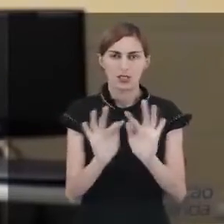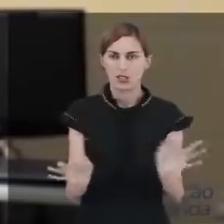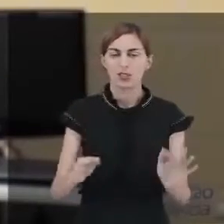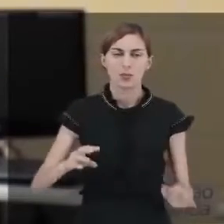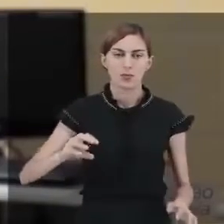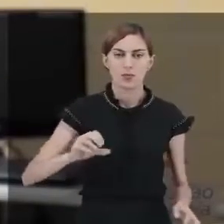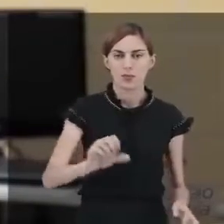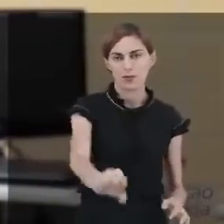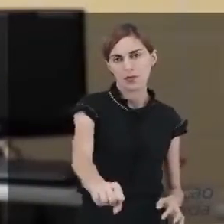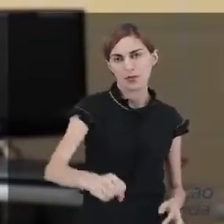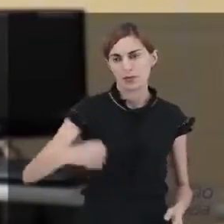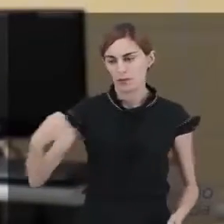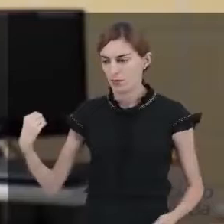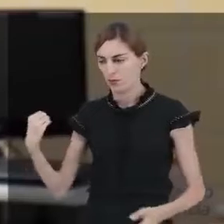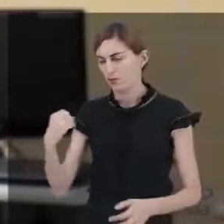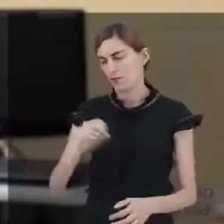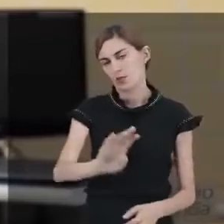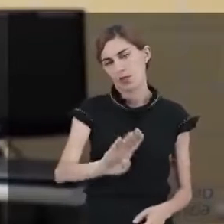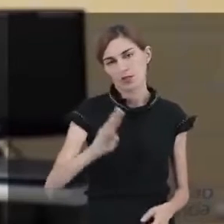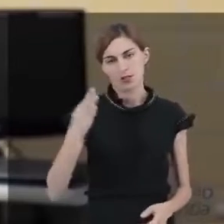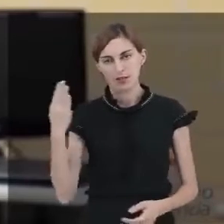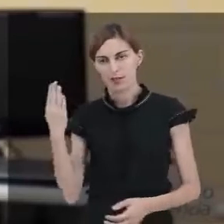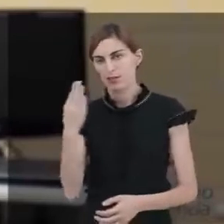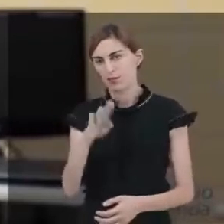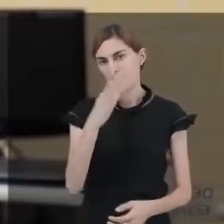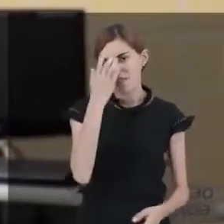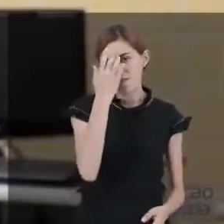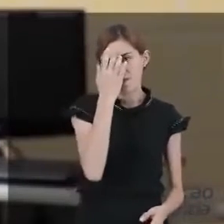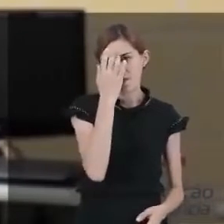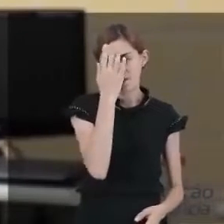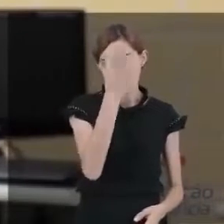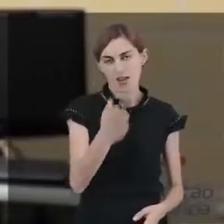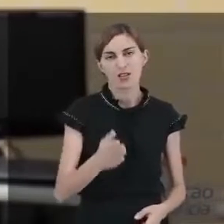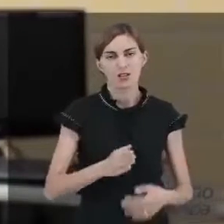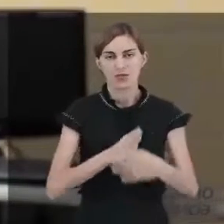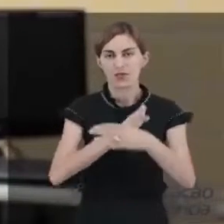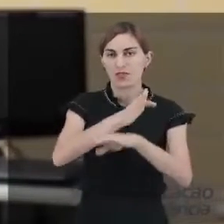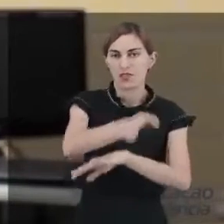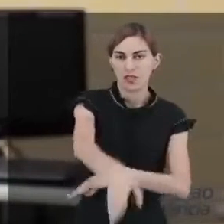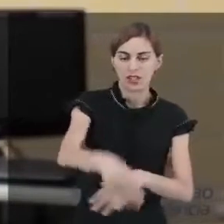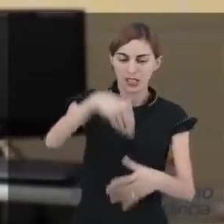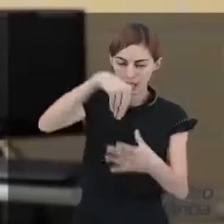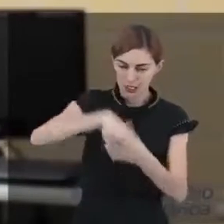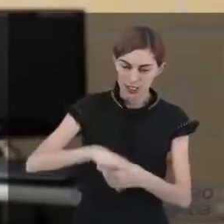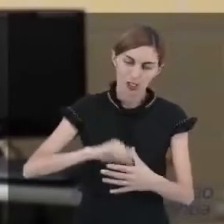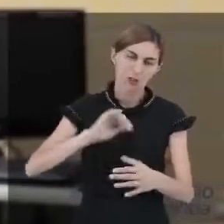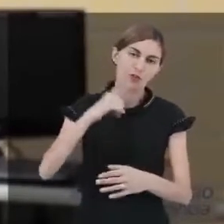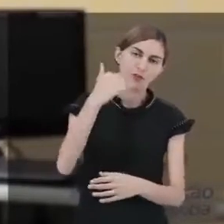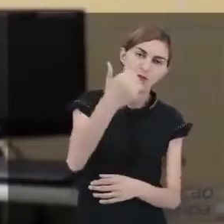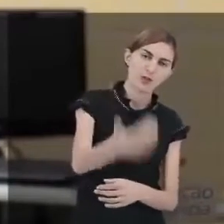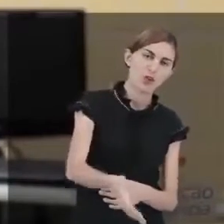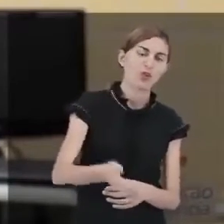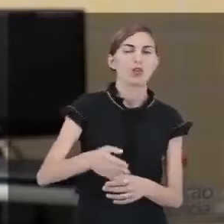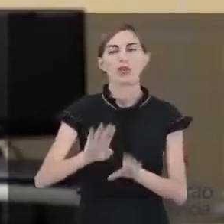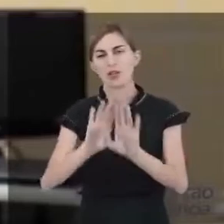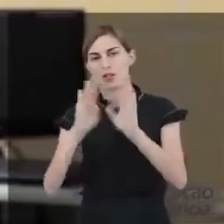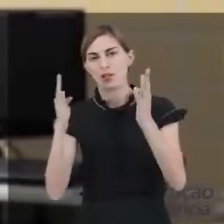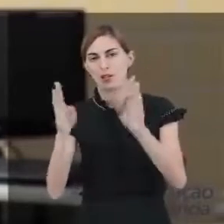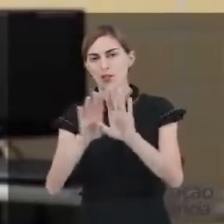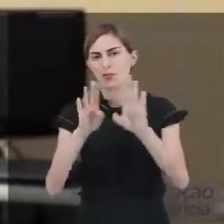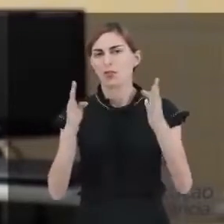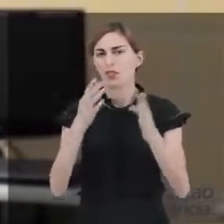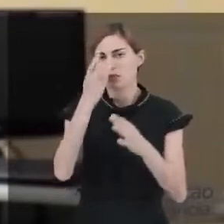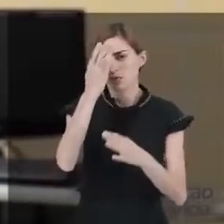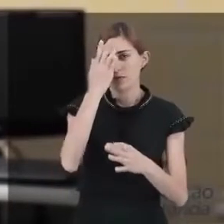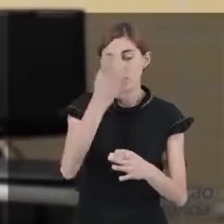toque, tanto por dentro como por fora, para que possa ter acesso ao ambiente externo. As portas devem ter abertura